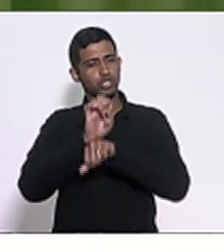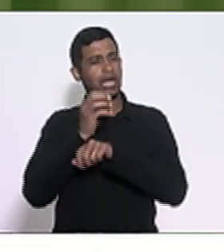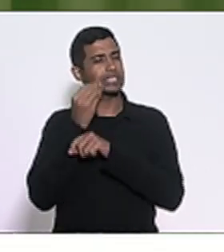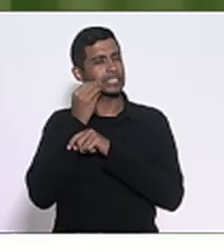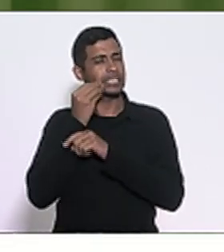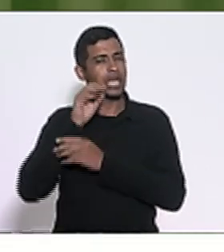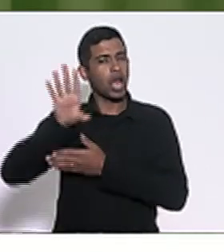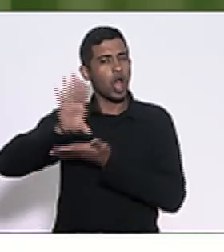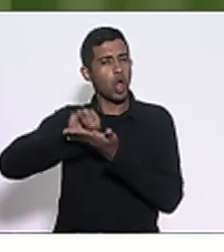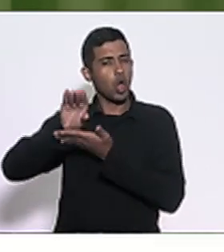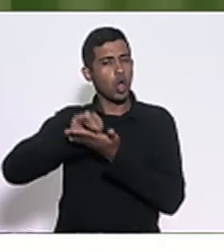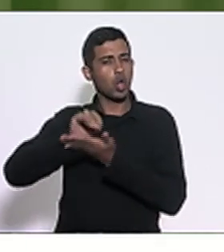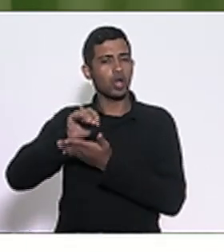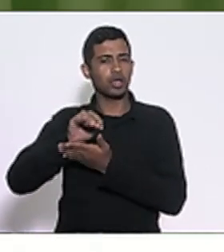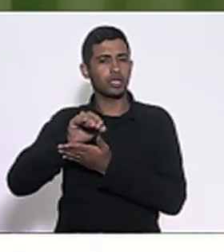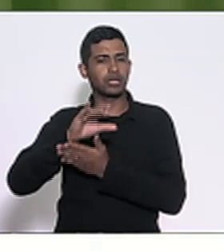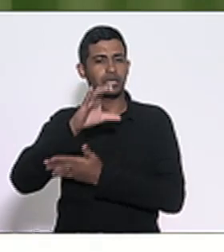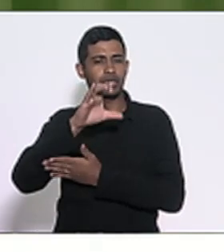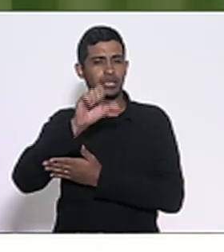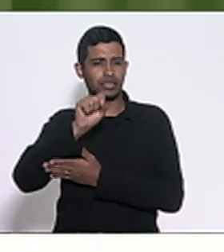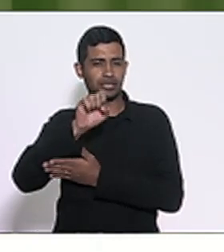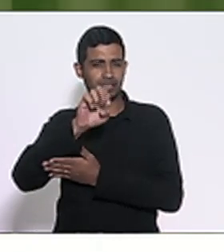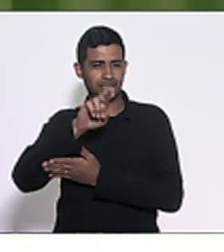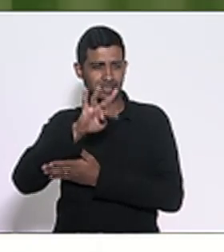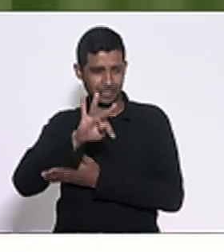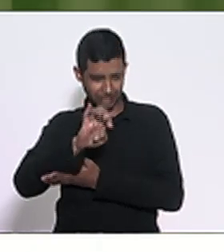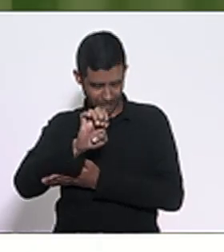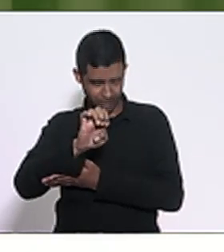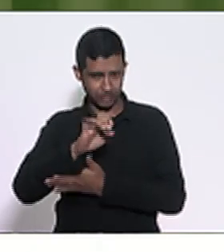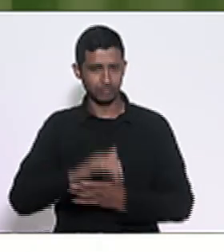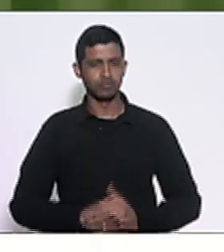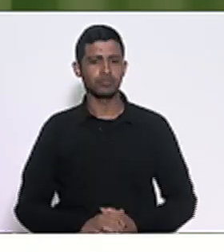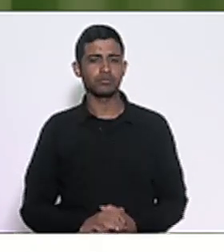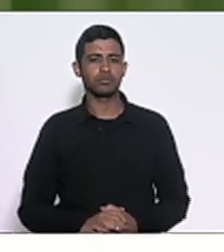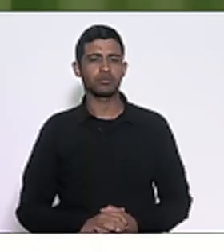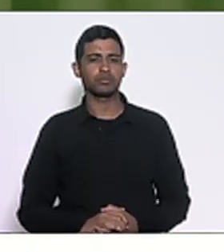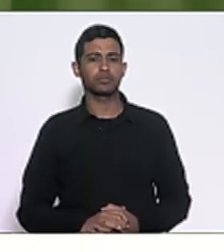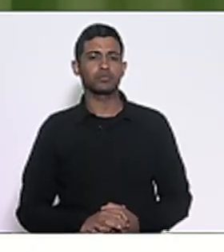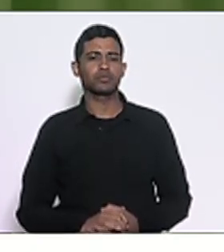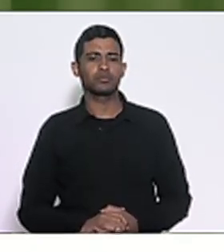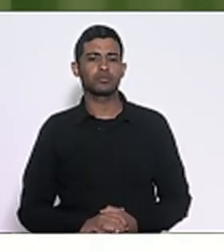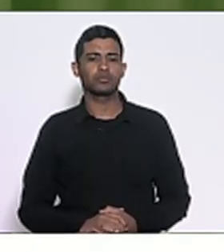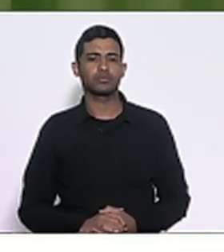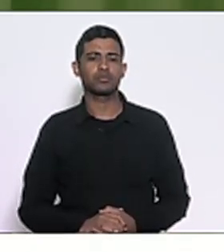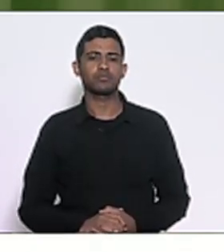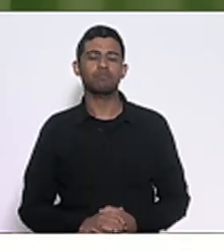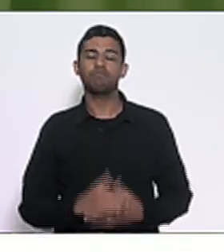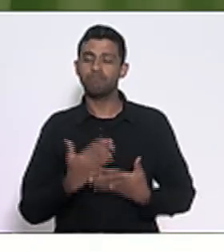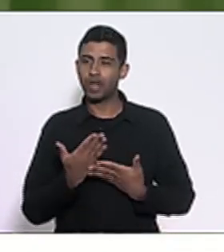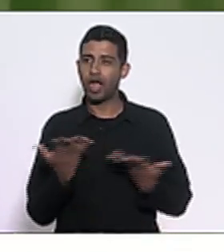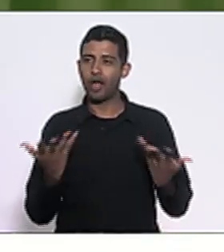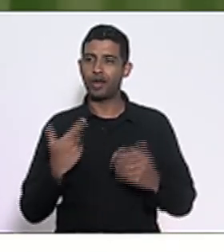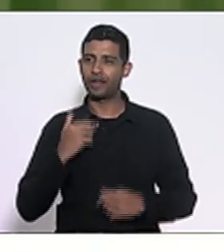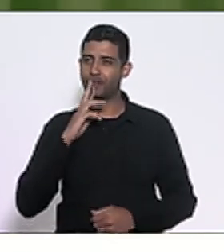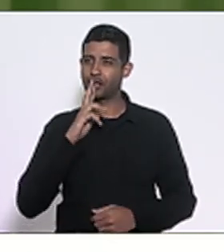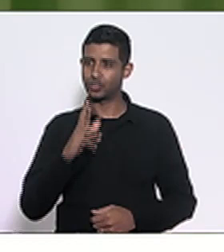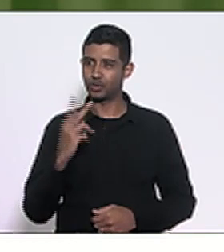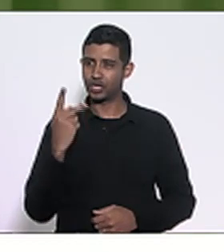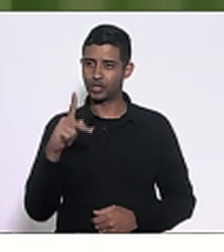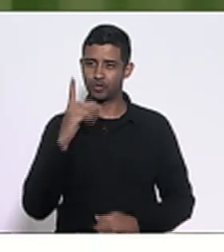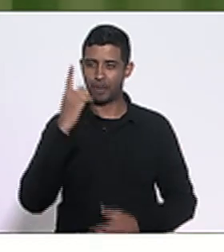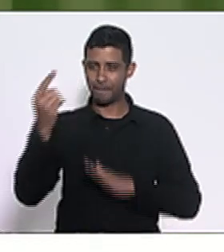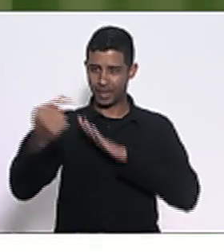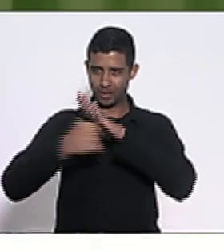um CERT, um CECIRT, um Centro de Respostas a Incidentes. Com isso, aí vou responder a pergunta do senhor, a primeira, deputado